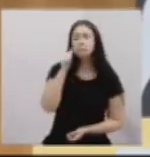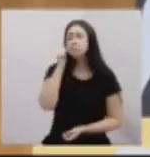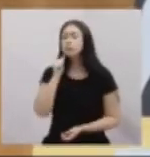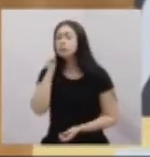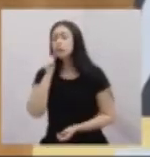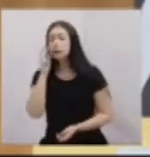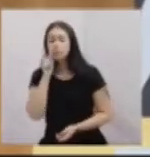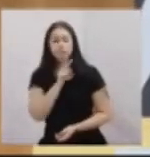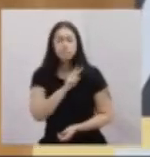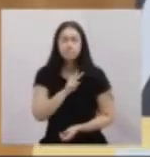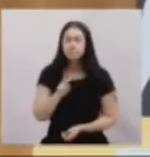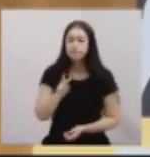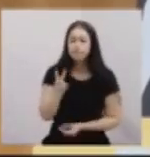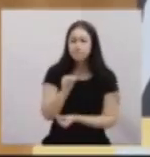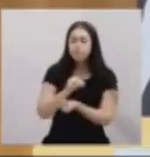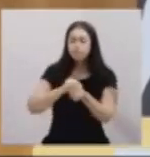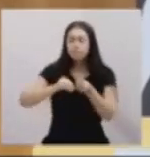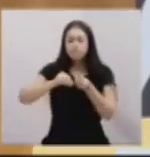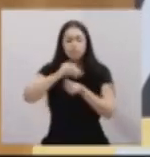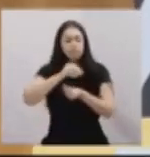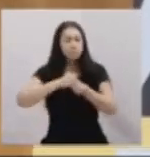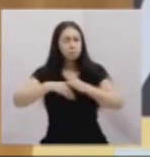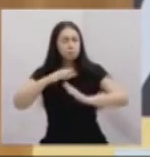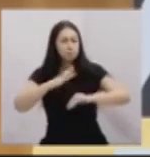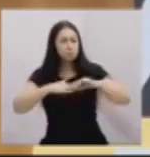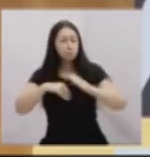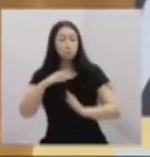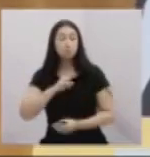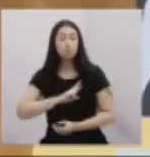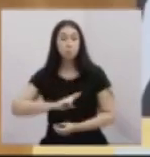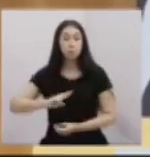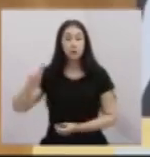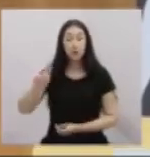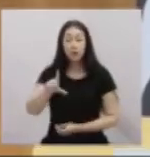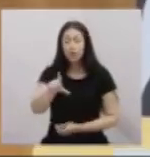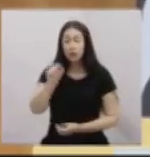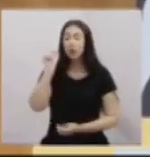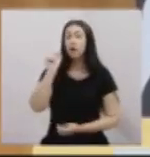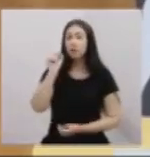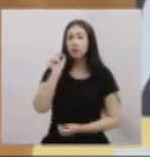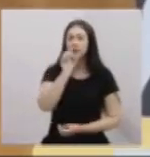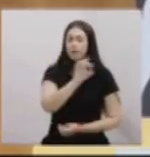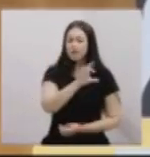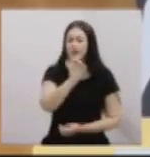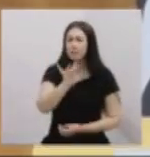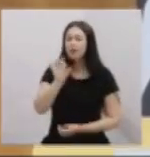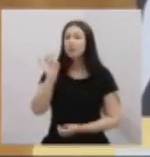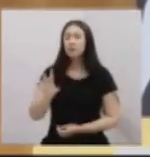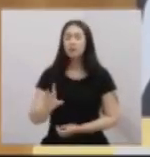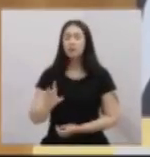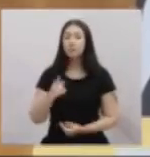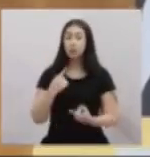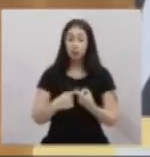pessoas envolvidas nas atividades religiosas e escolhe cada um de vocês,